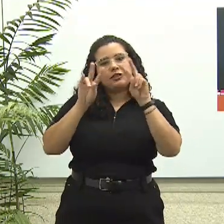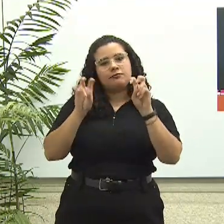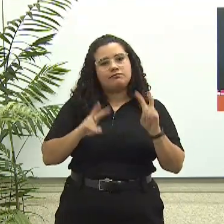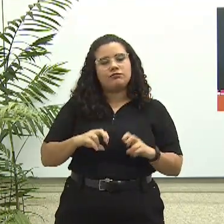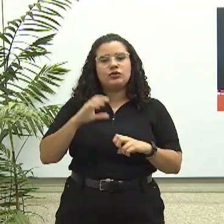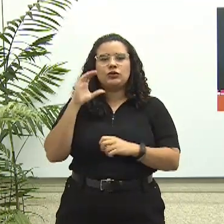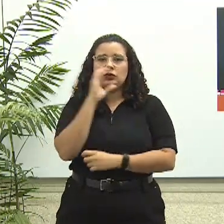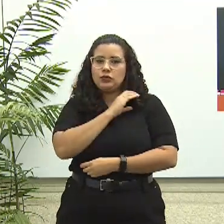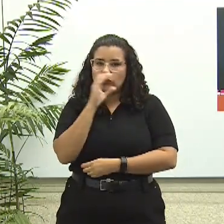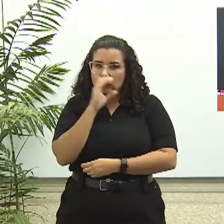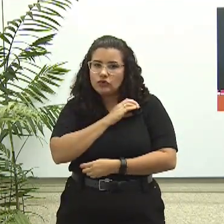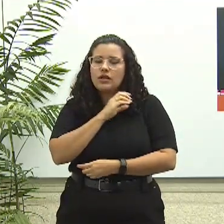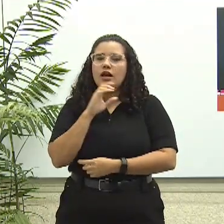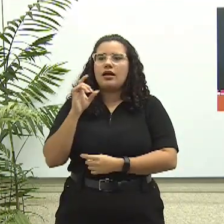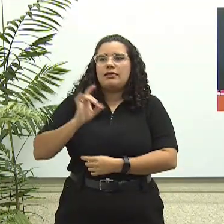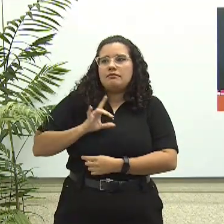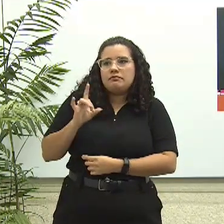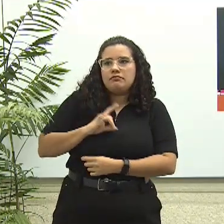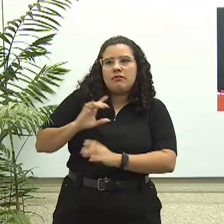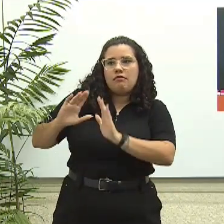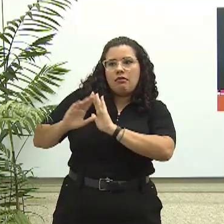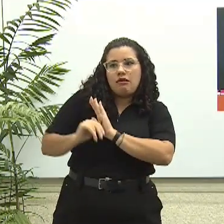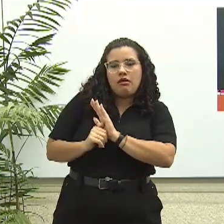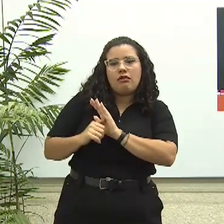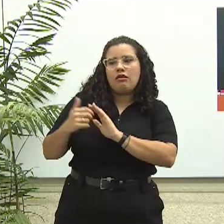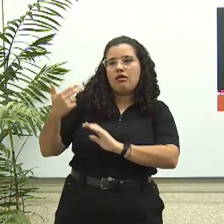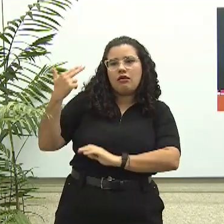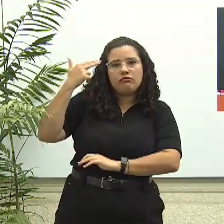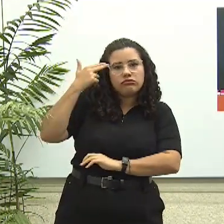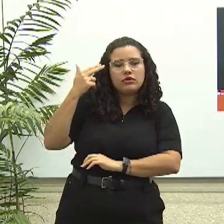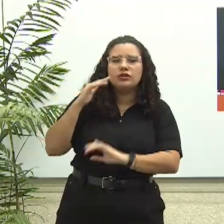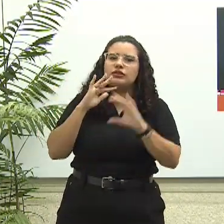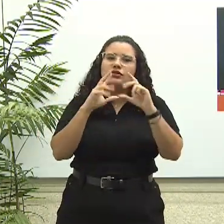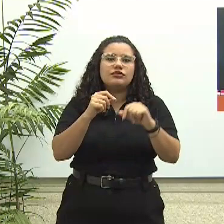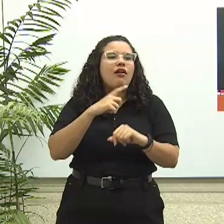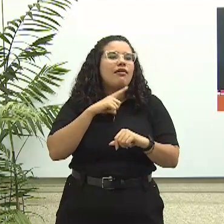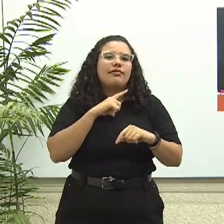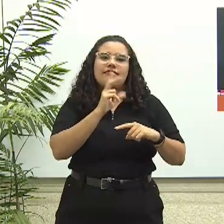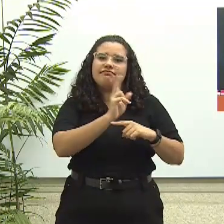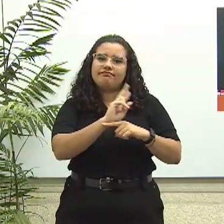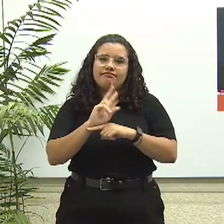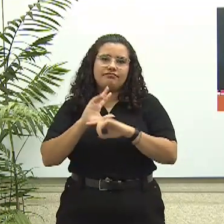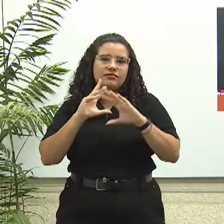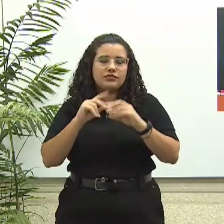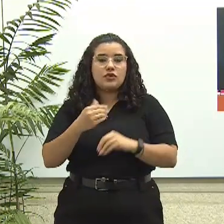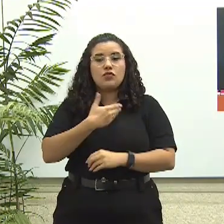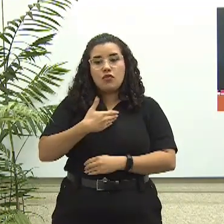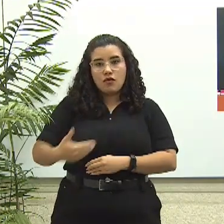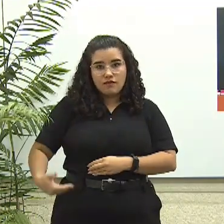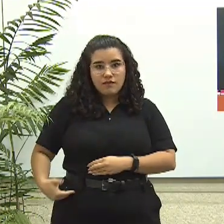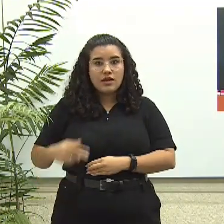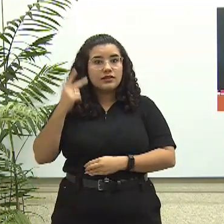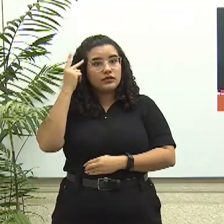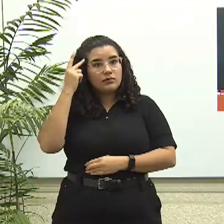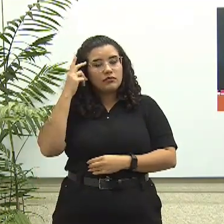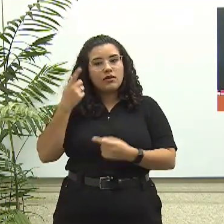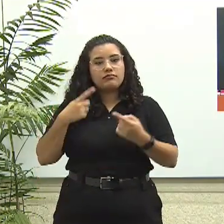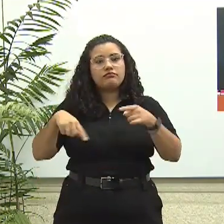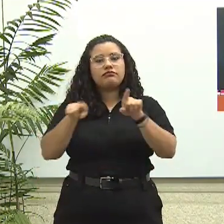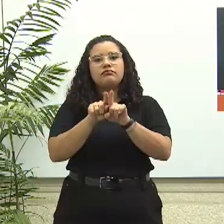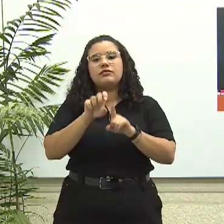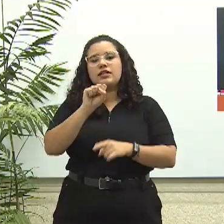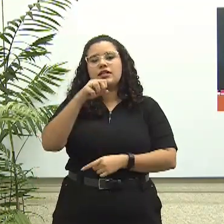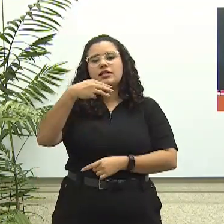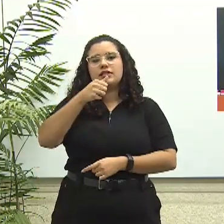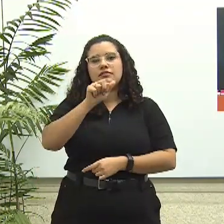em torno do Medo do Ladrão do crime todos nós estamos sendo monitorados o o governo em São Paulo assinou o Smart Sampa é para